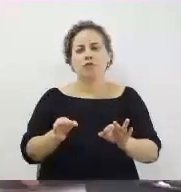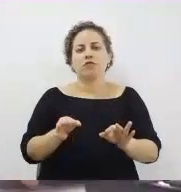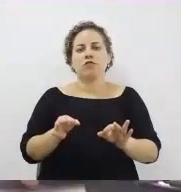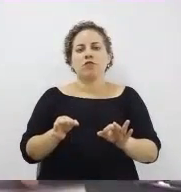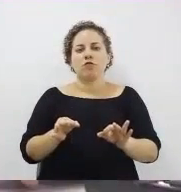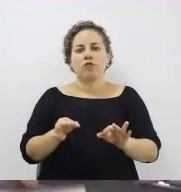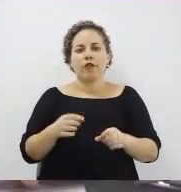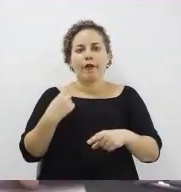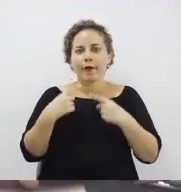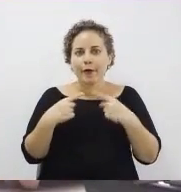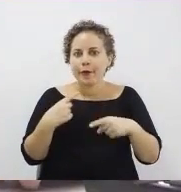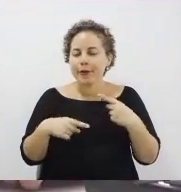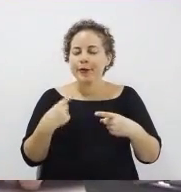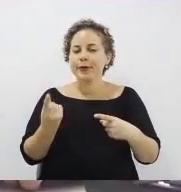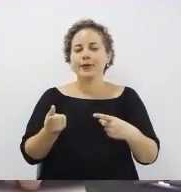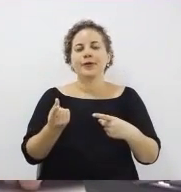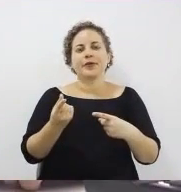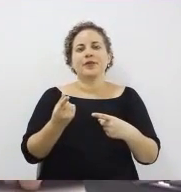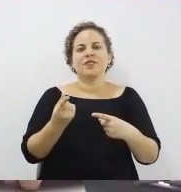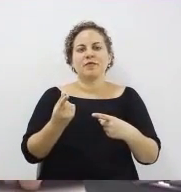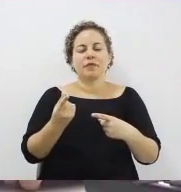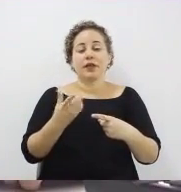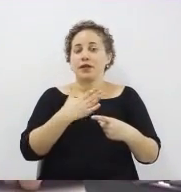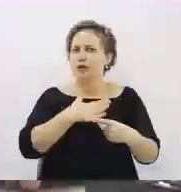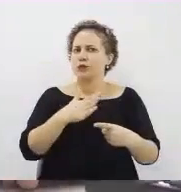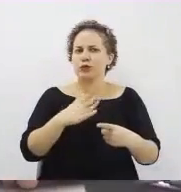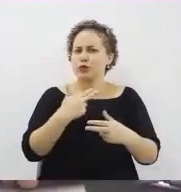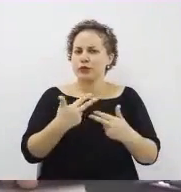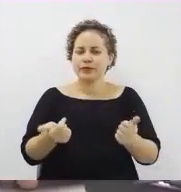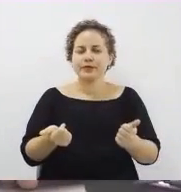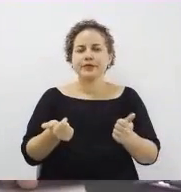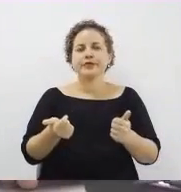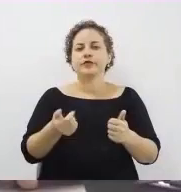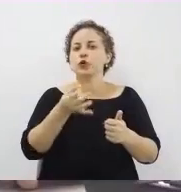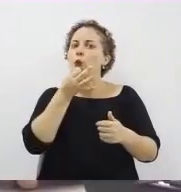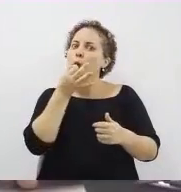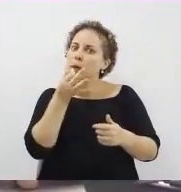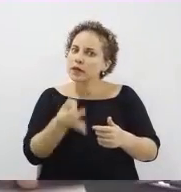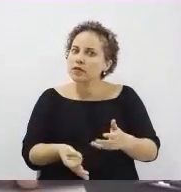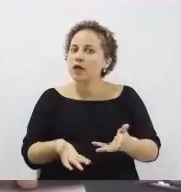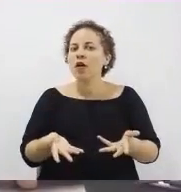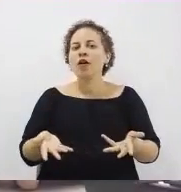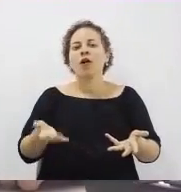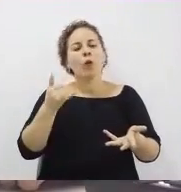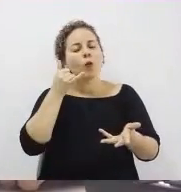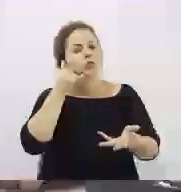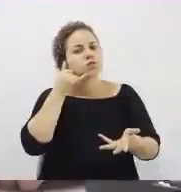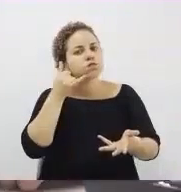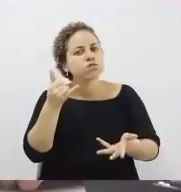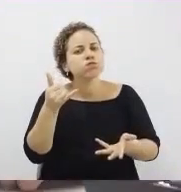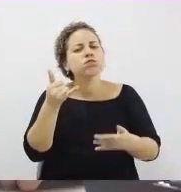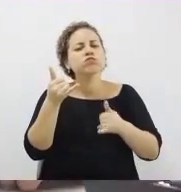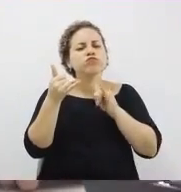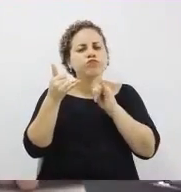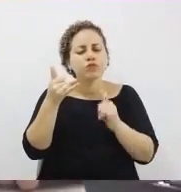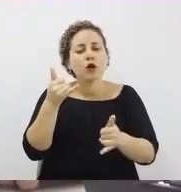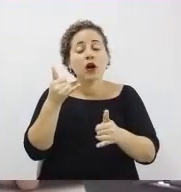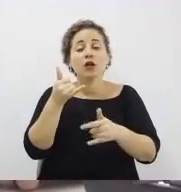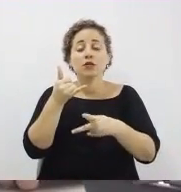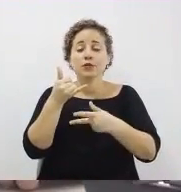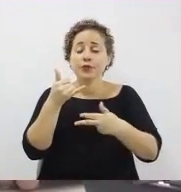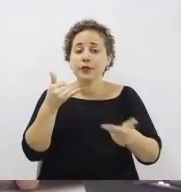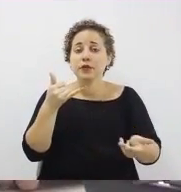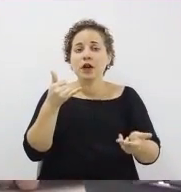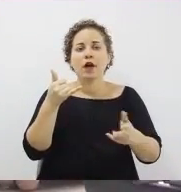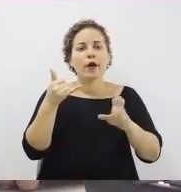clientes. Vocês provavelmente já tiveram alguma oportunidade de dar uma sugestão, ligar para passar alguma informação ou até